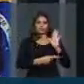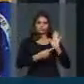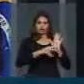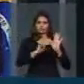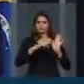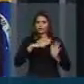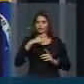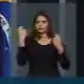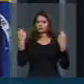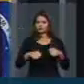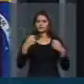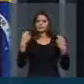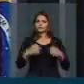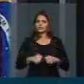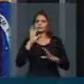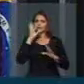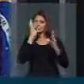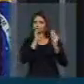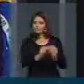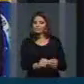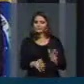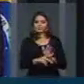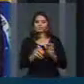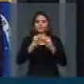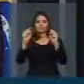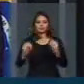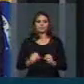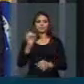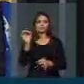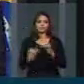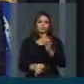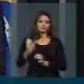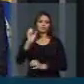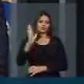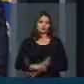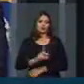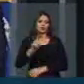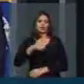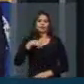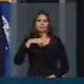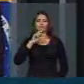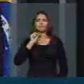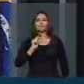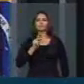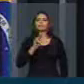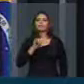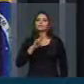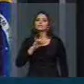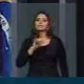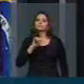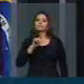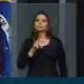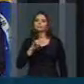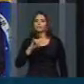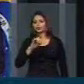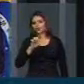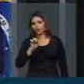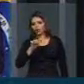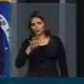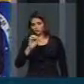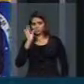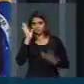a necessidade da percepção de que o sistema jurídico brasileiro é um sistema principiológico. E nesse aspecto, ele leva